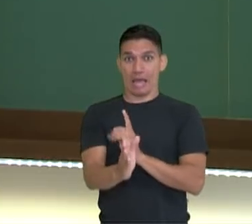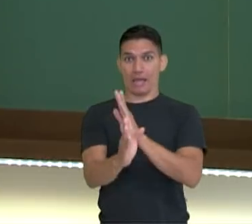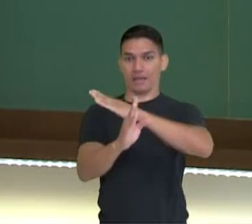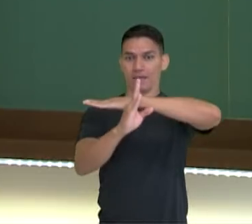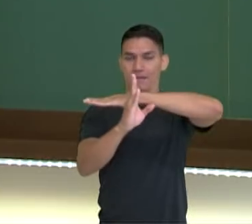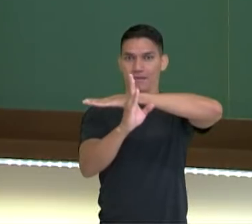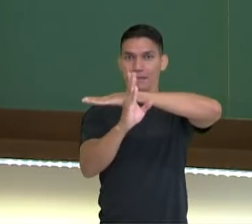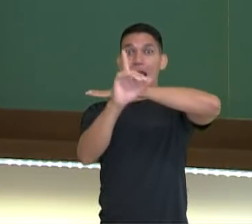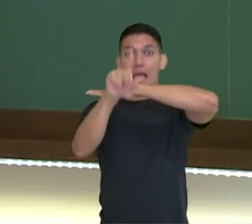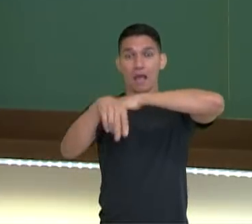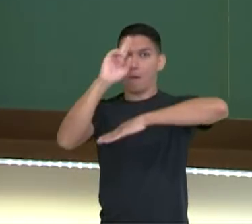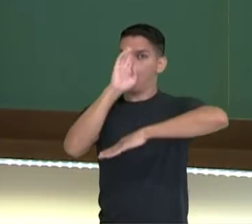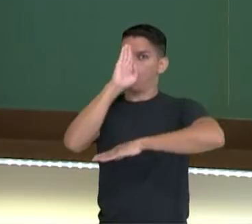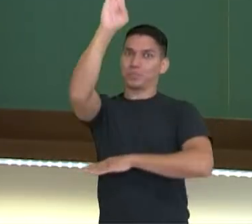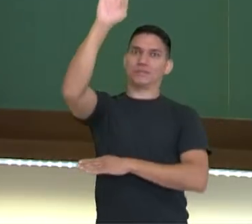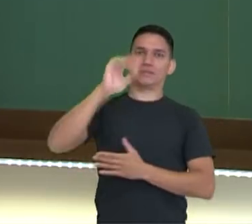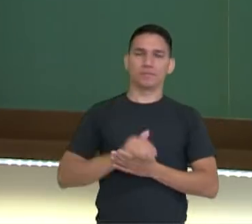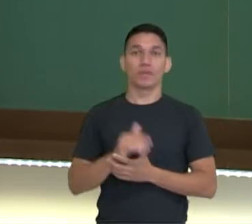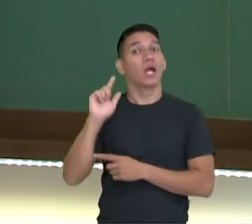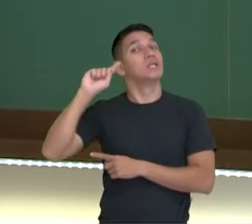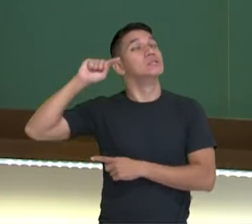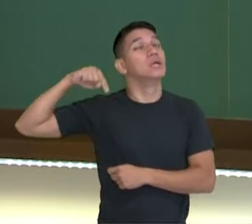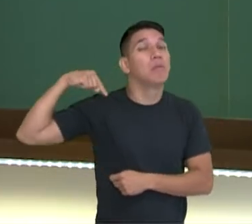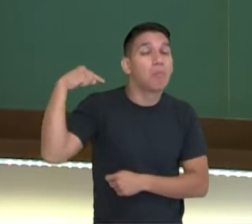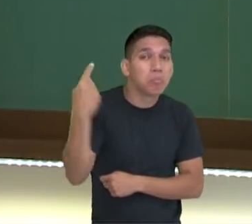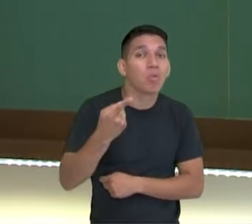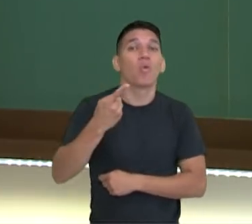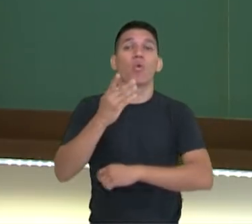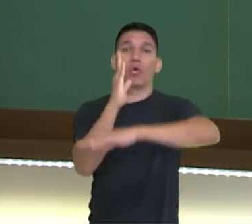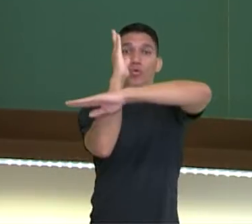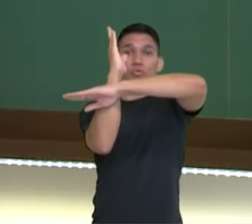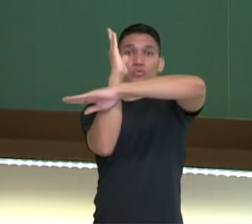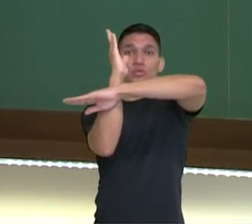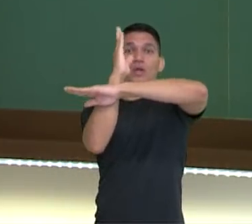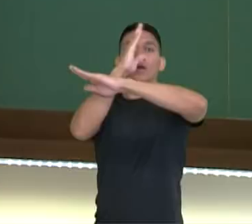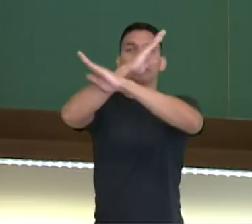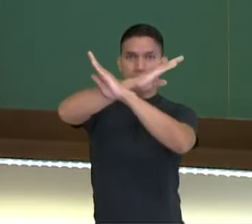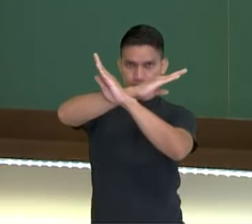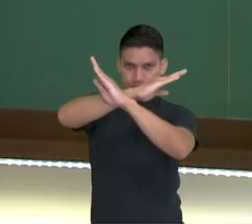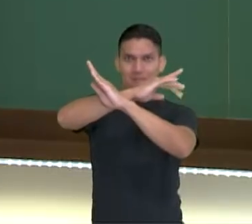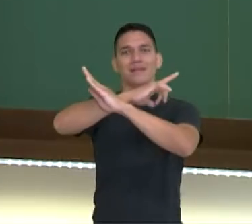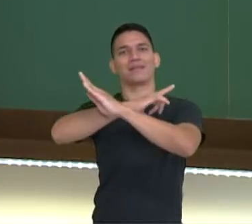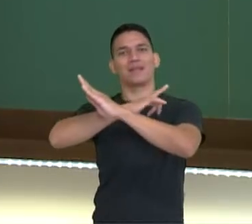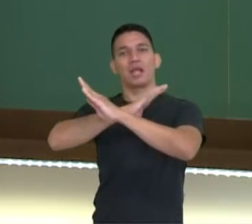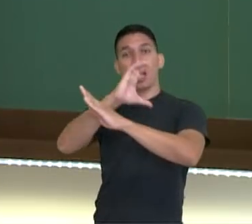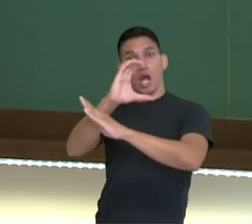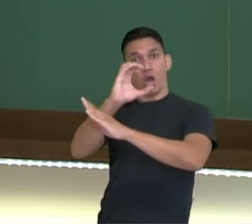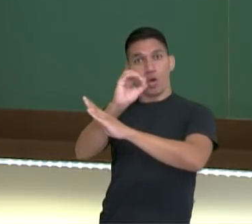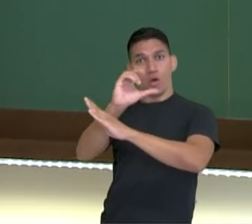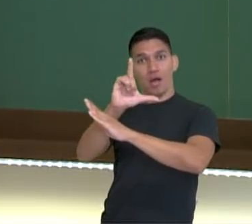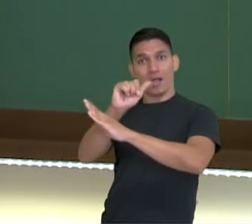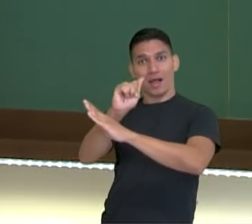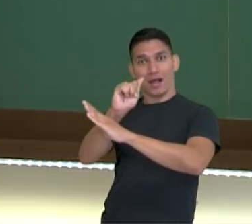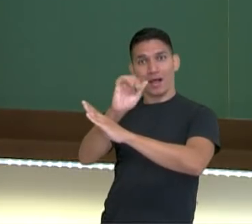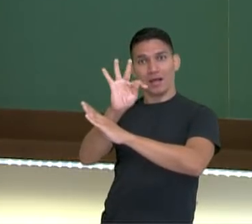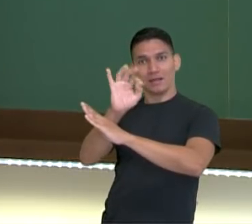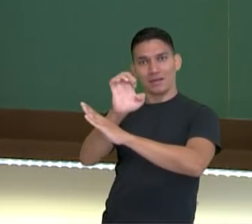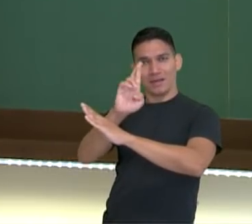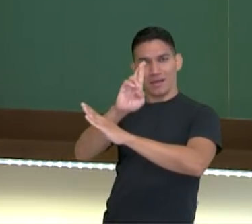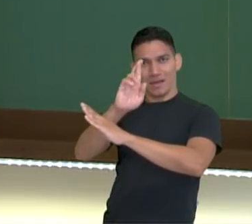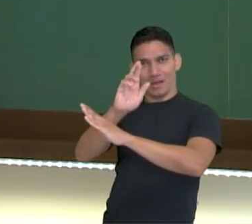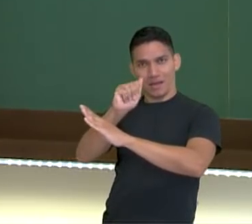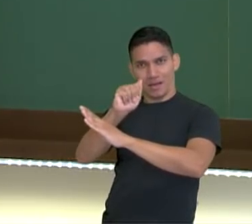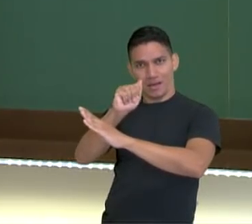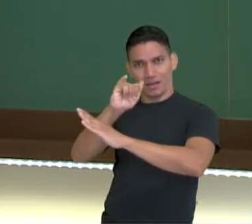os principais. Depois é que se estabeleceram os pontos colaterais: